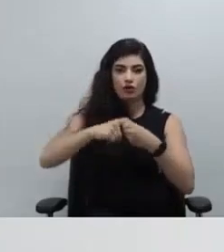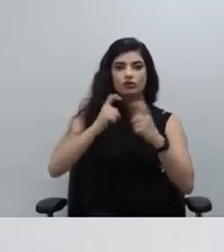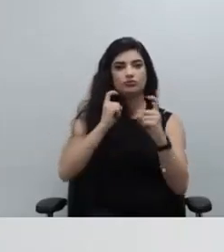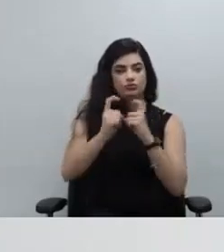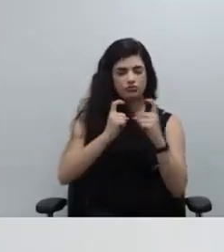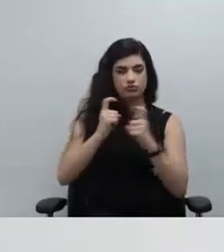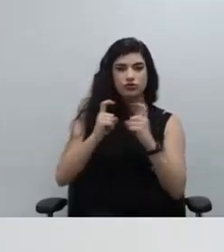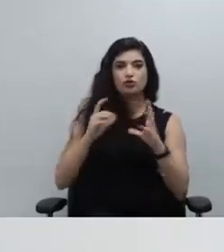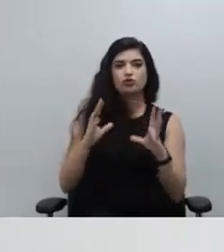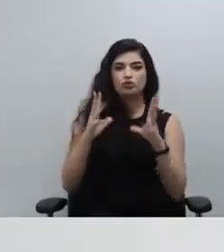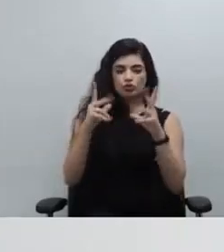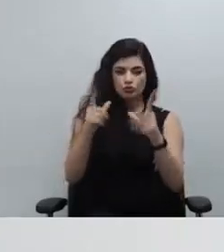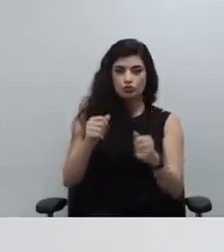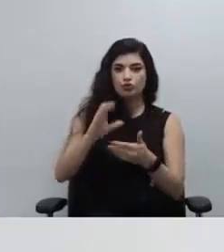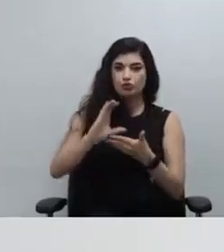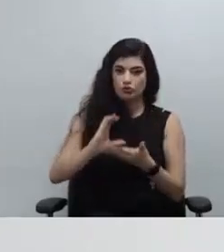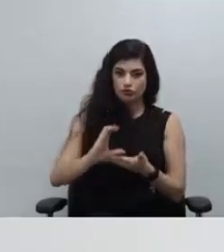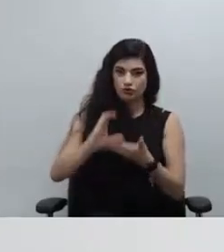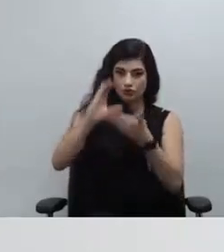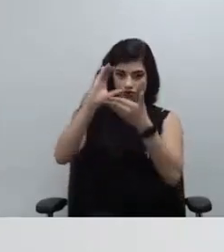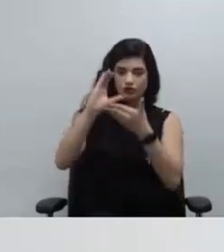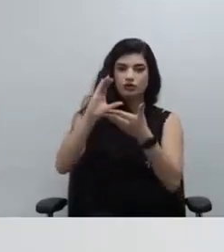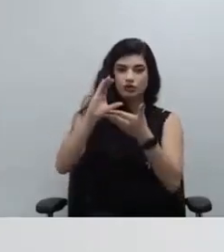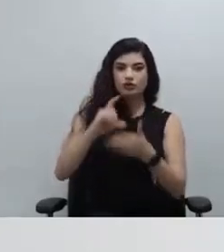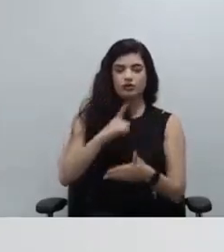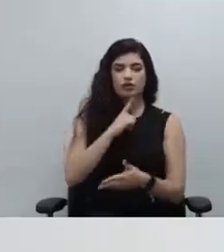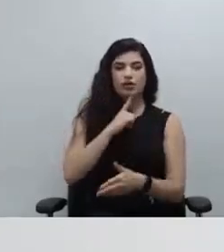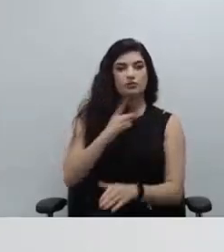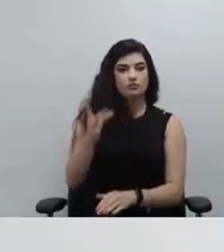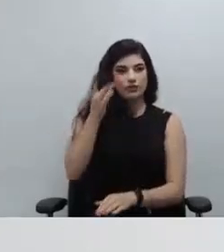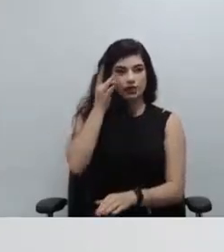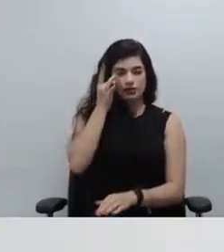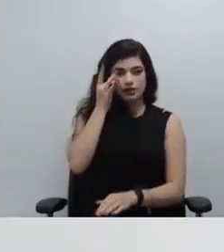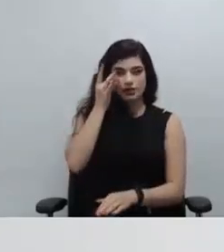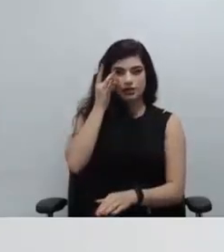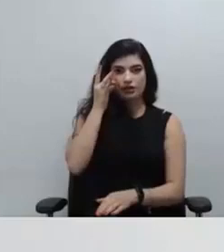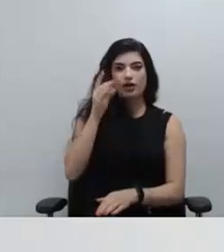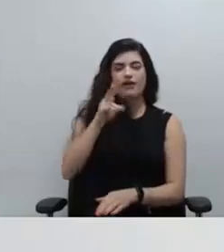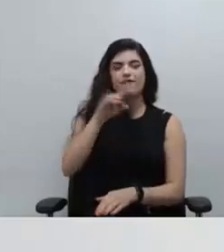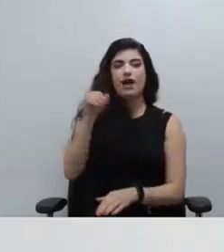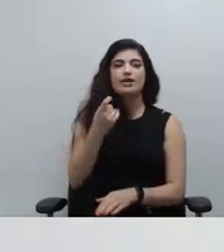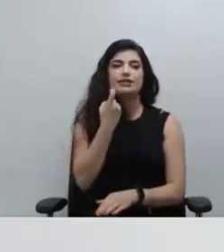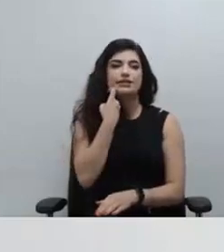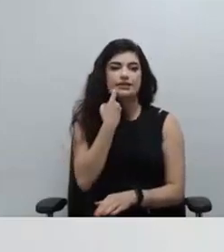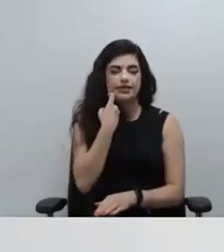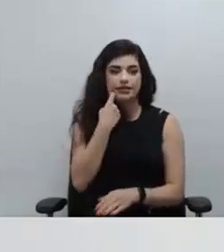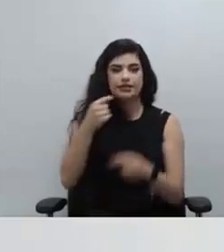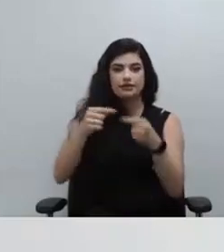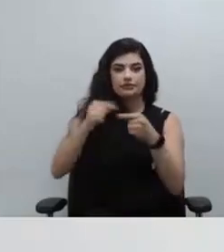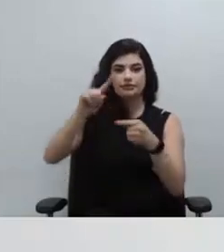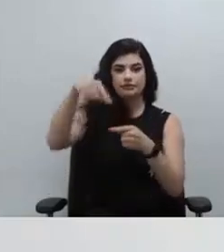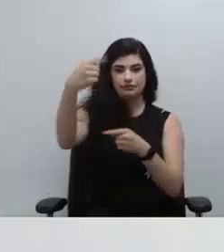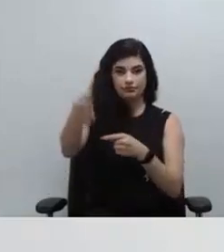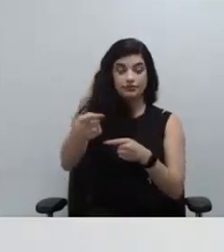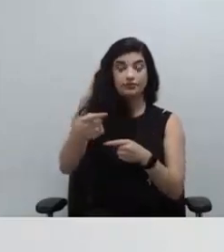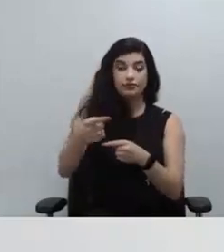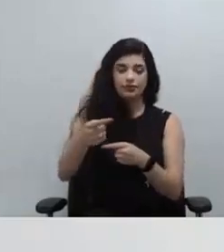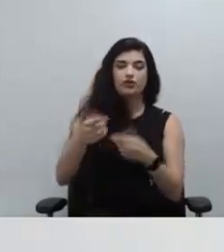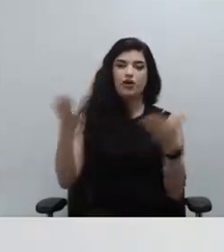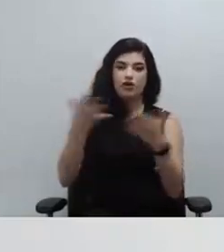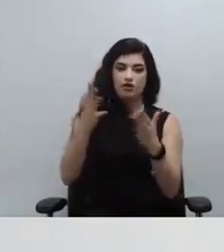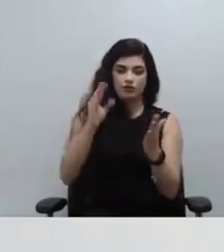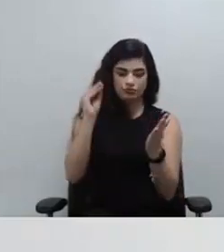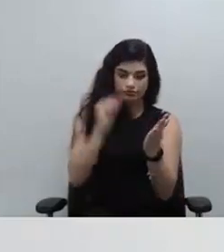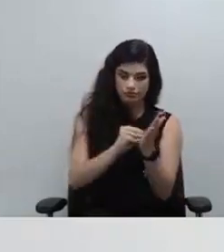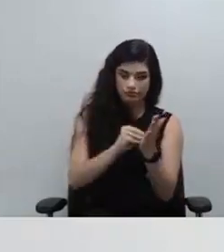entre todos e todas, conselheiros que aqui estão presentes, na sessão de sexta-feira que vem. Então, fica assim